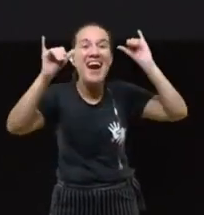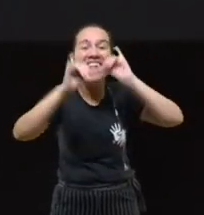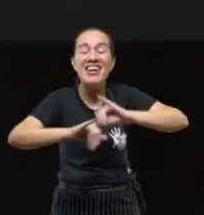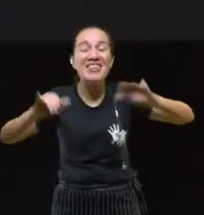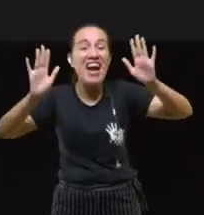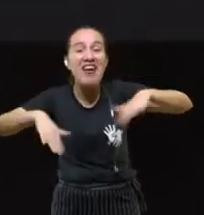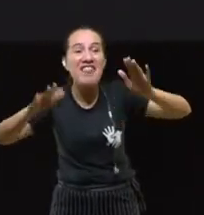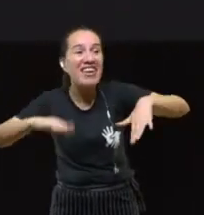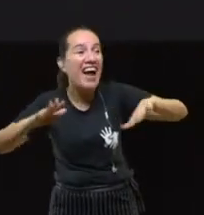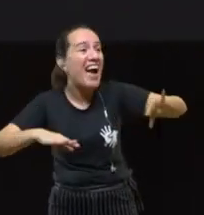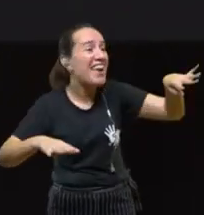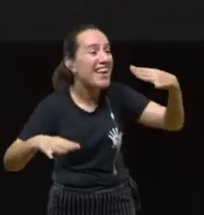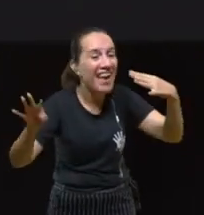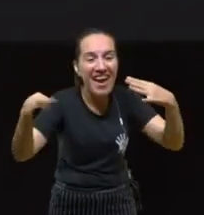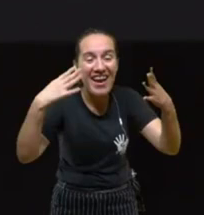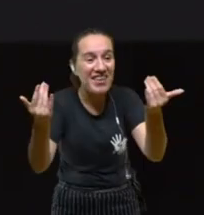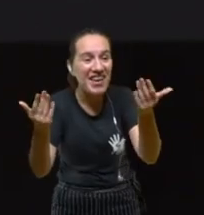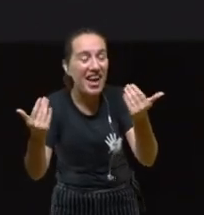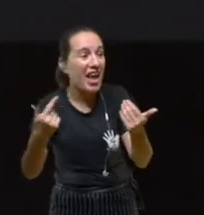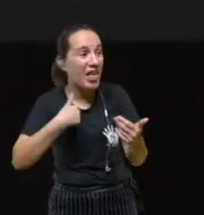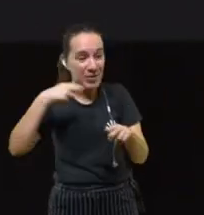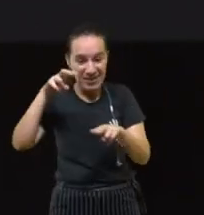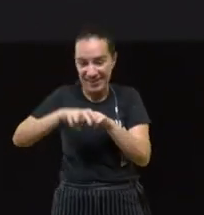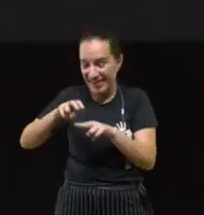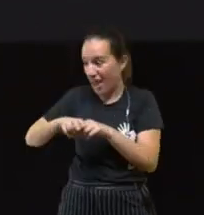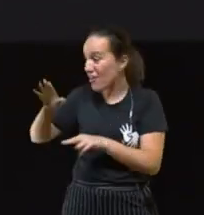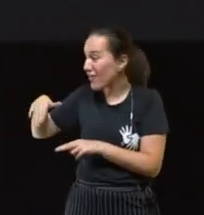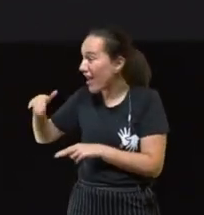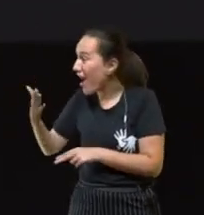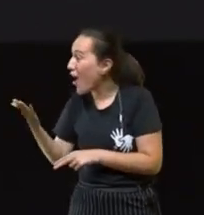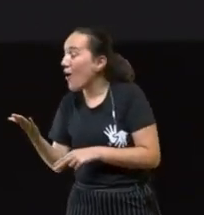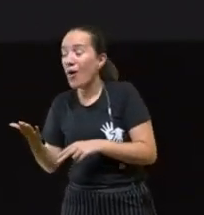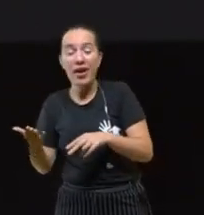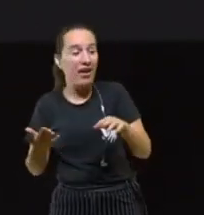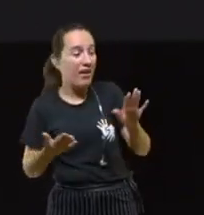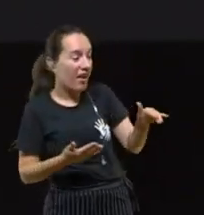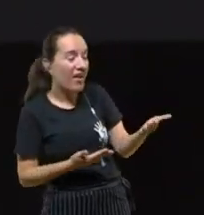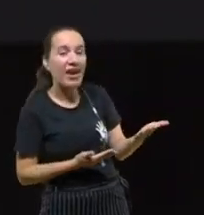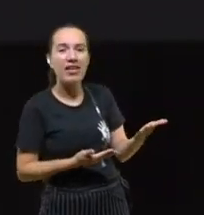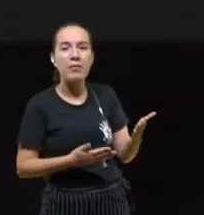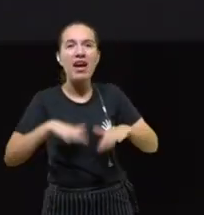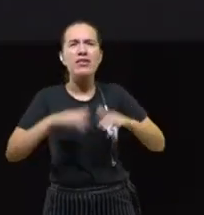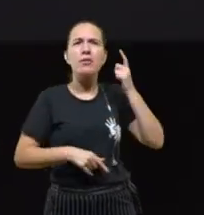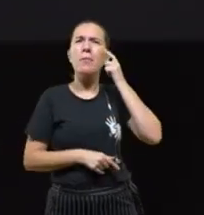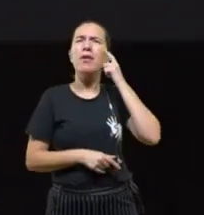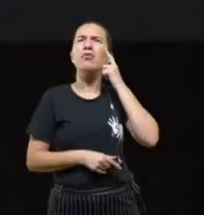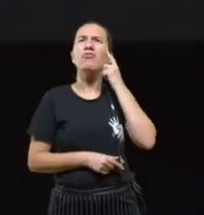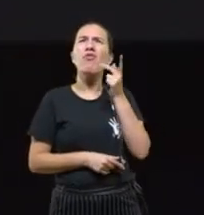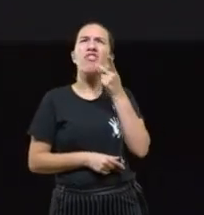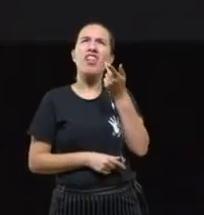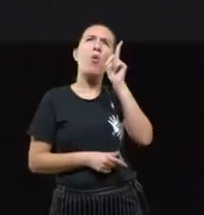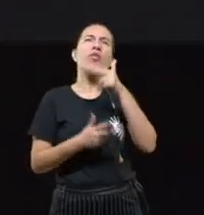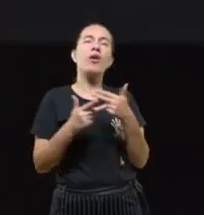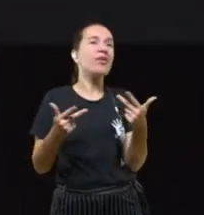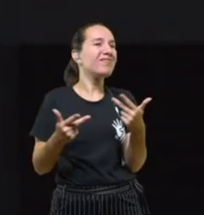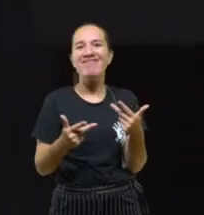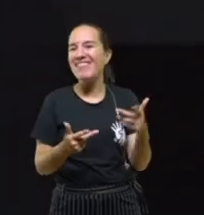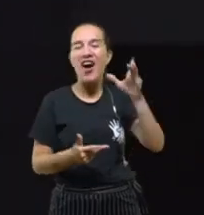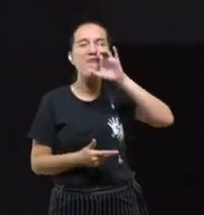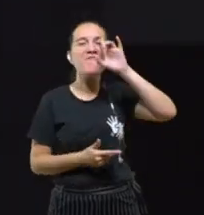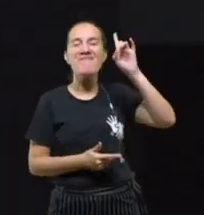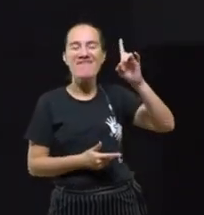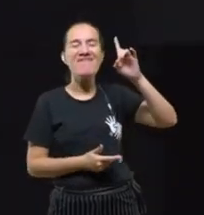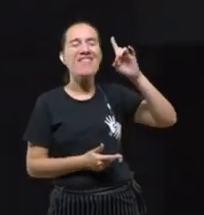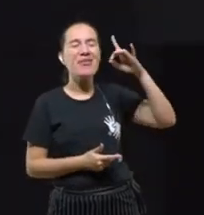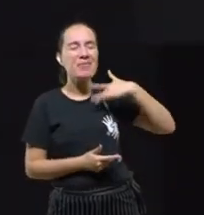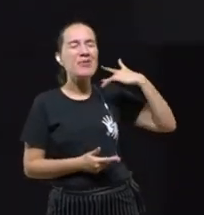onde eu vou. Eu estava aqui sentado aqui, eu acho que deveria falar outra coisa. Deus me falou: Mark, fala deles